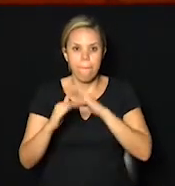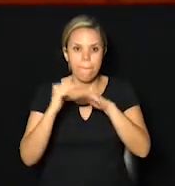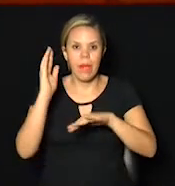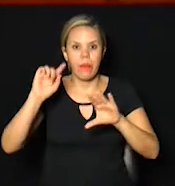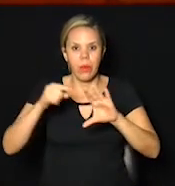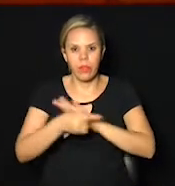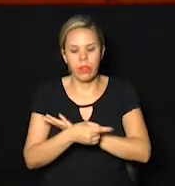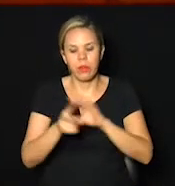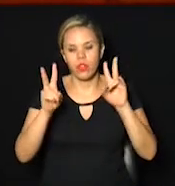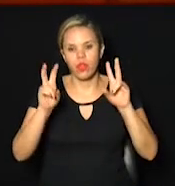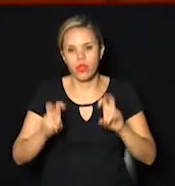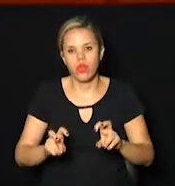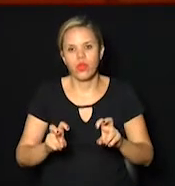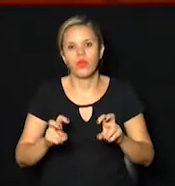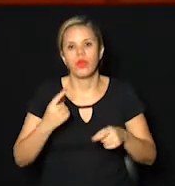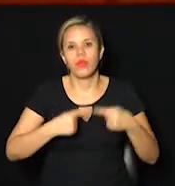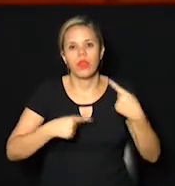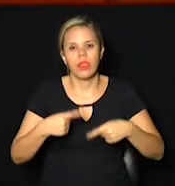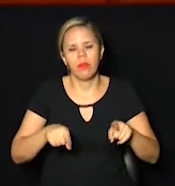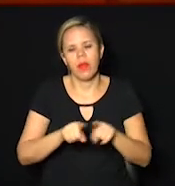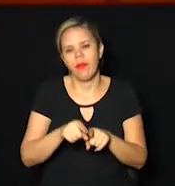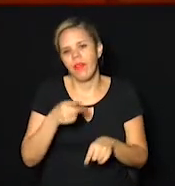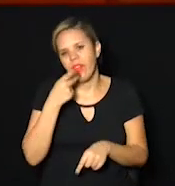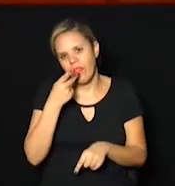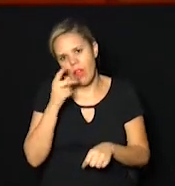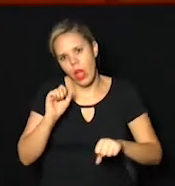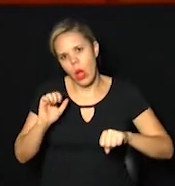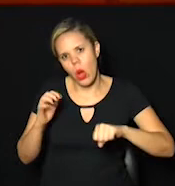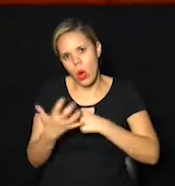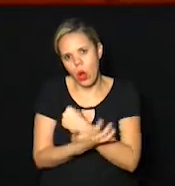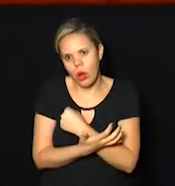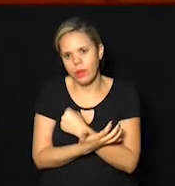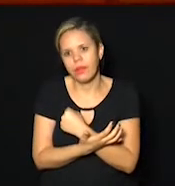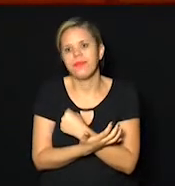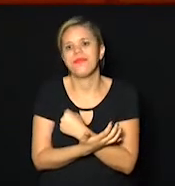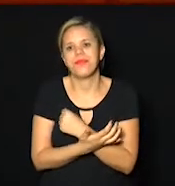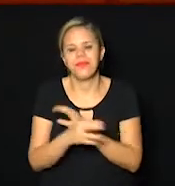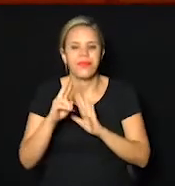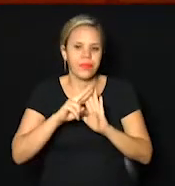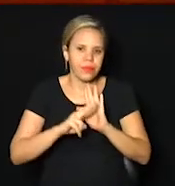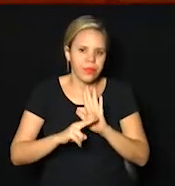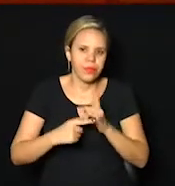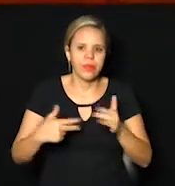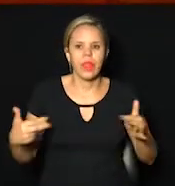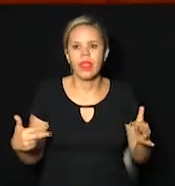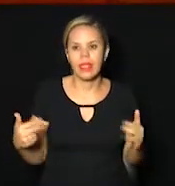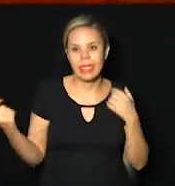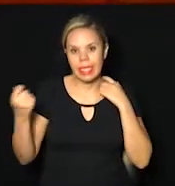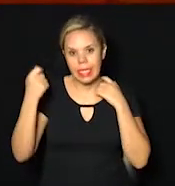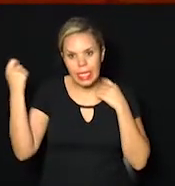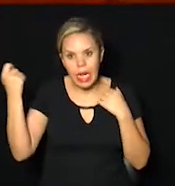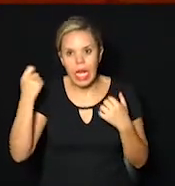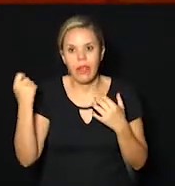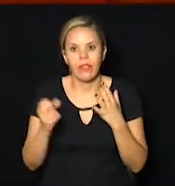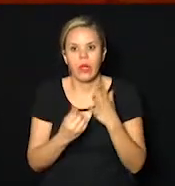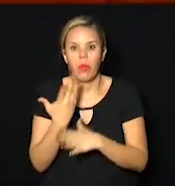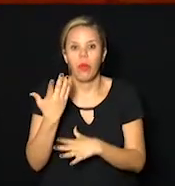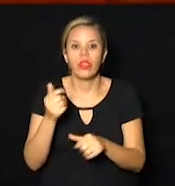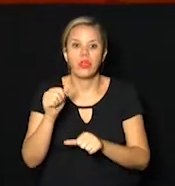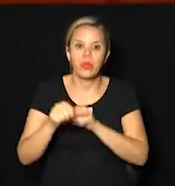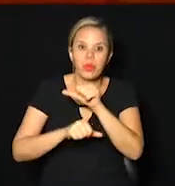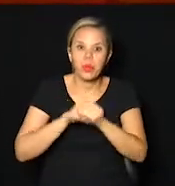falar de Covid-19, de questões muito graves que vão impactar de